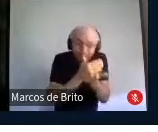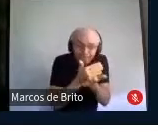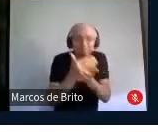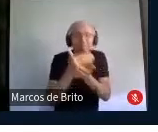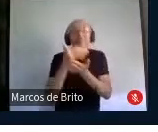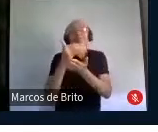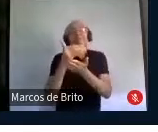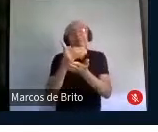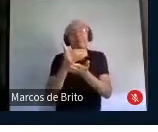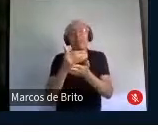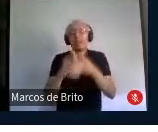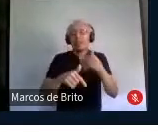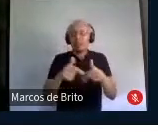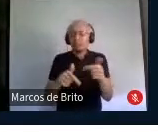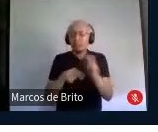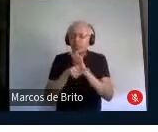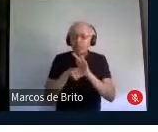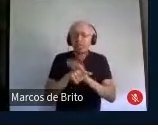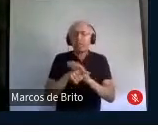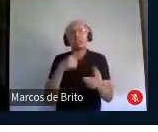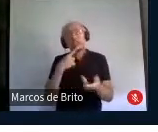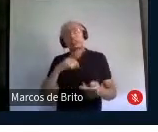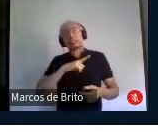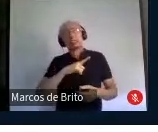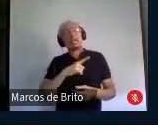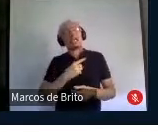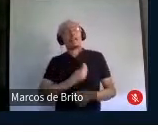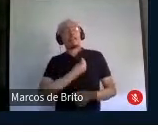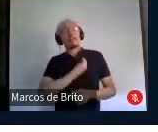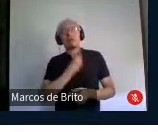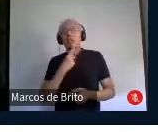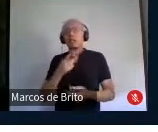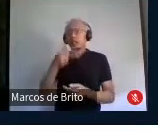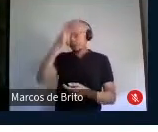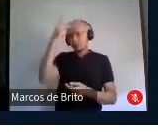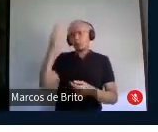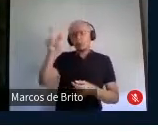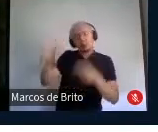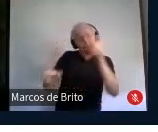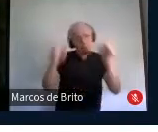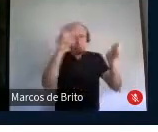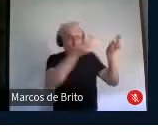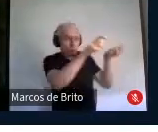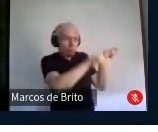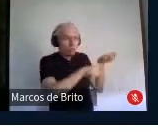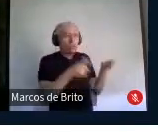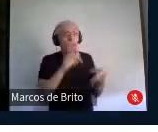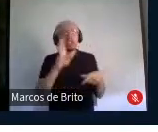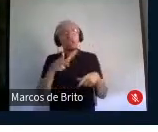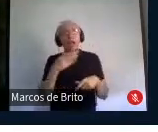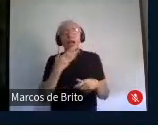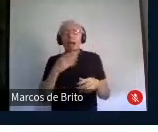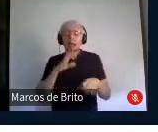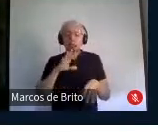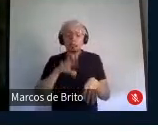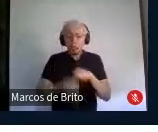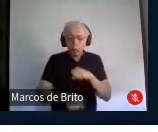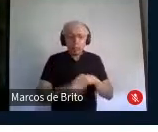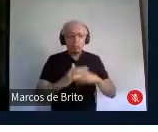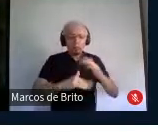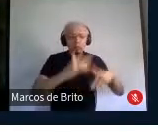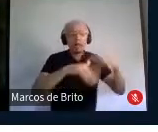nele eu trago diversas histórias de vidas e trajetórias profissionais de sujeitos que se constituíram intérpretes de Libras